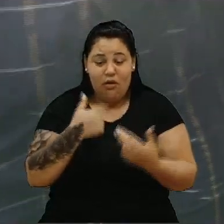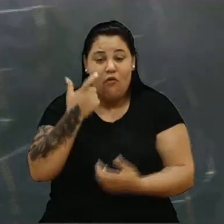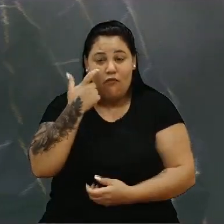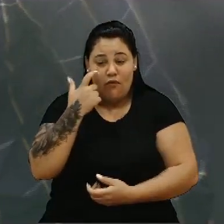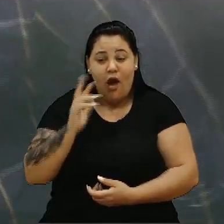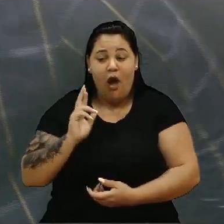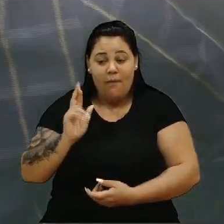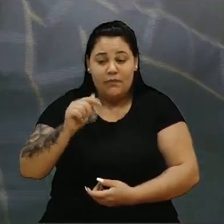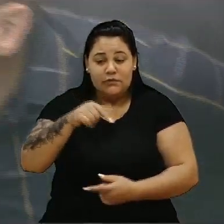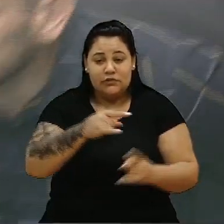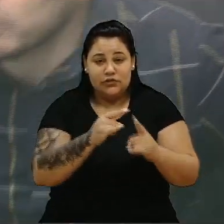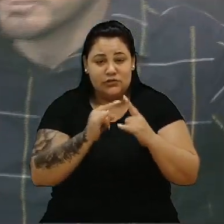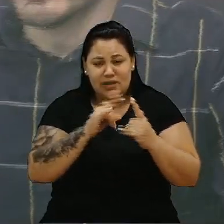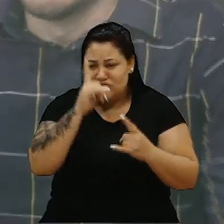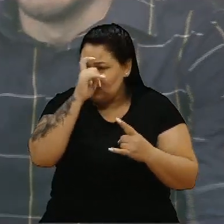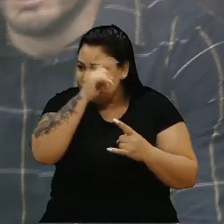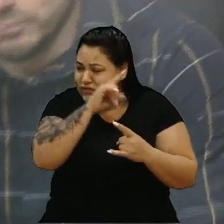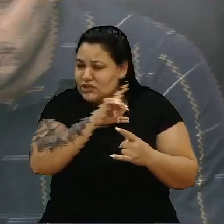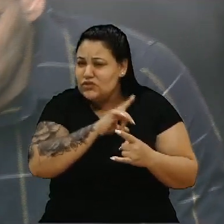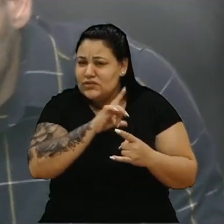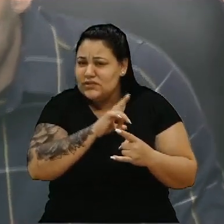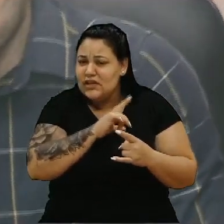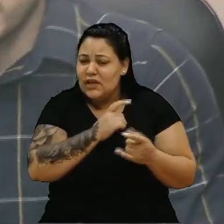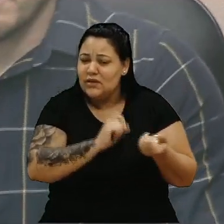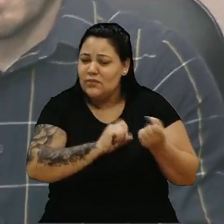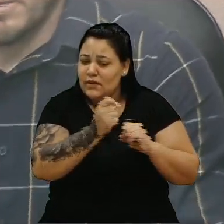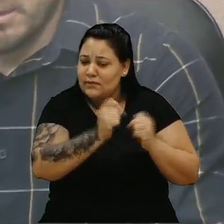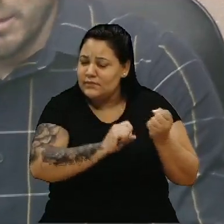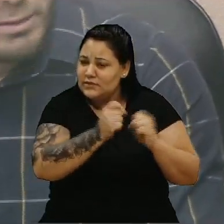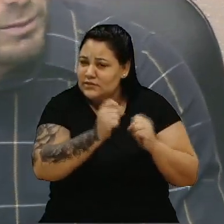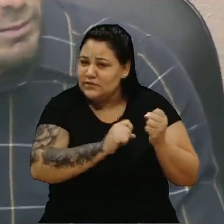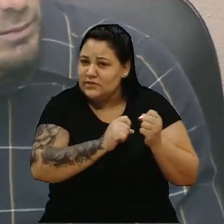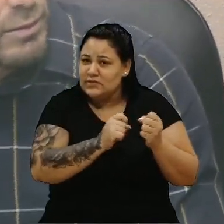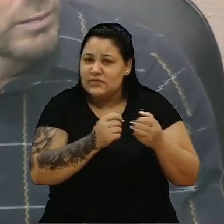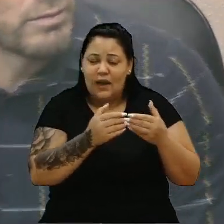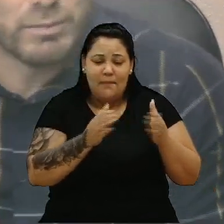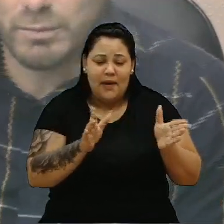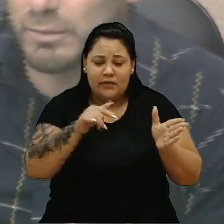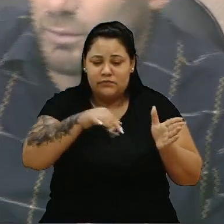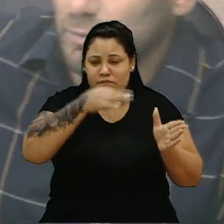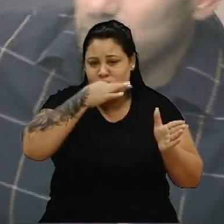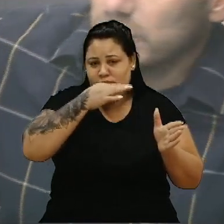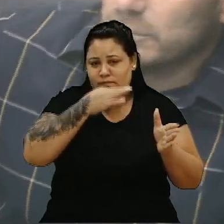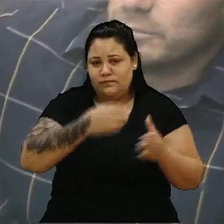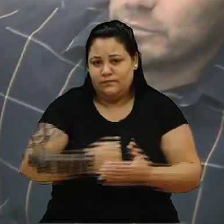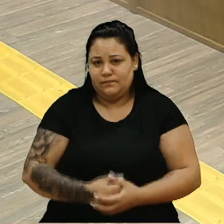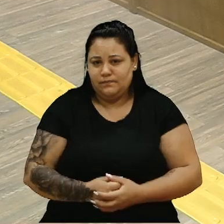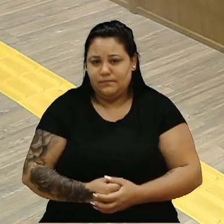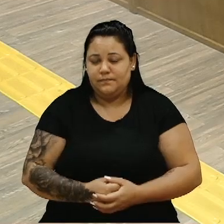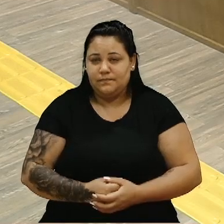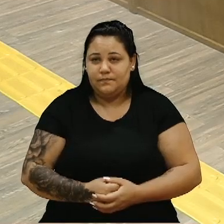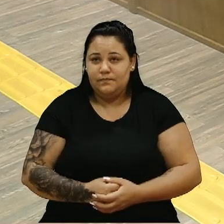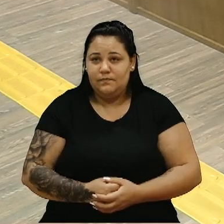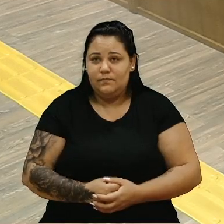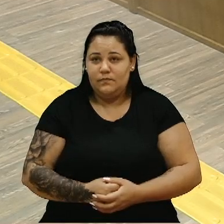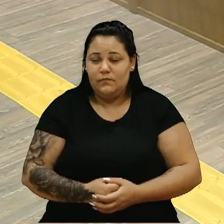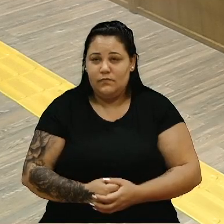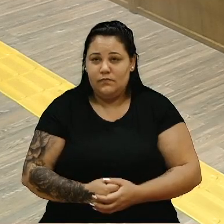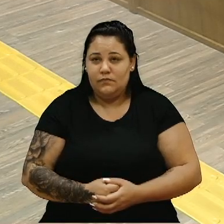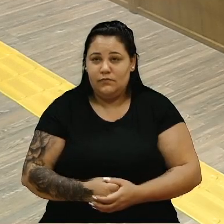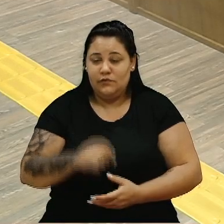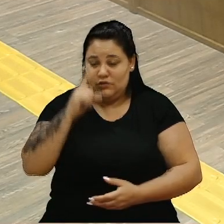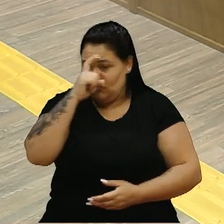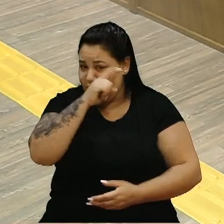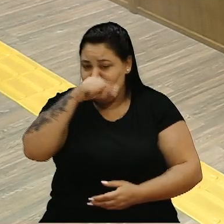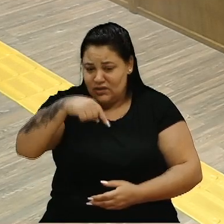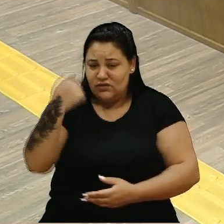que é difícil manter um negócio pequeno e médio aberto em Caxias do Sul, que é difícil manter um pequeno negócio e médio no Rio Grande do